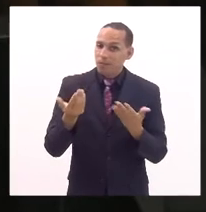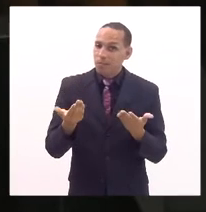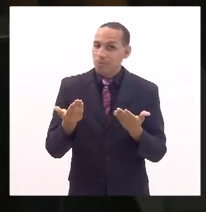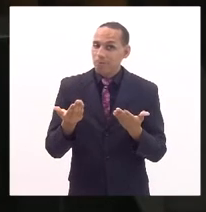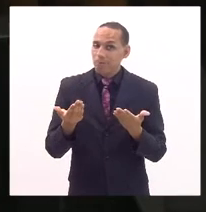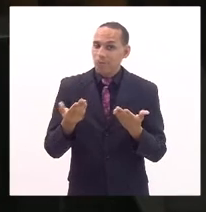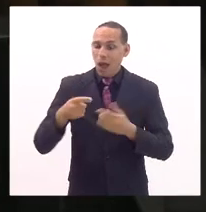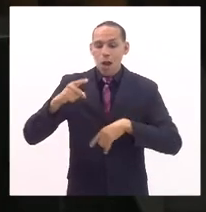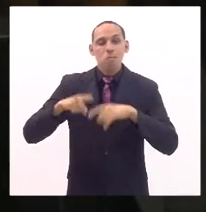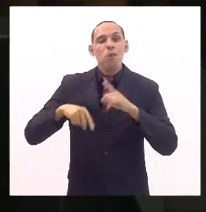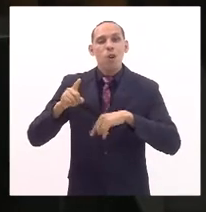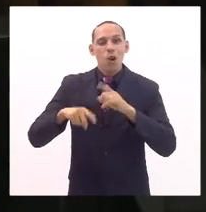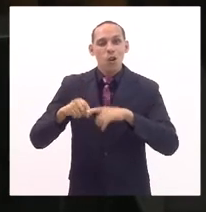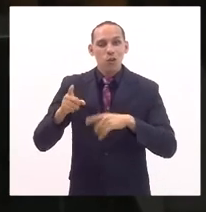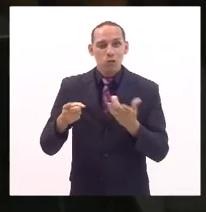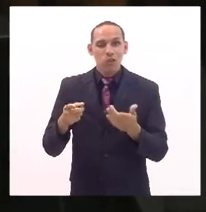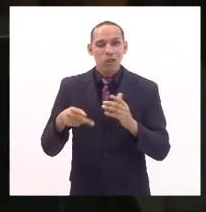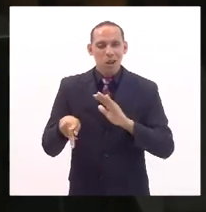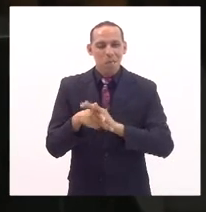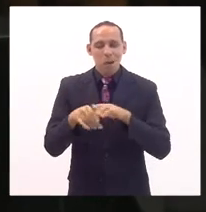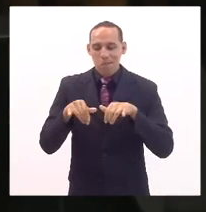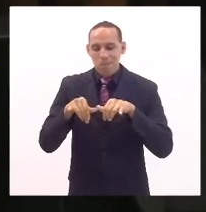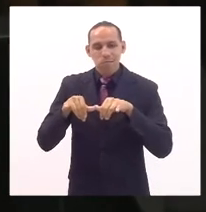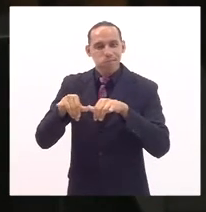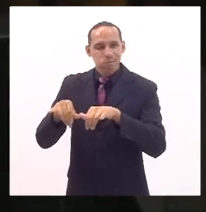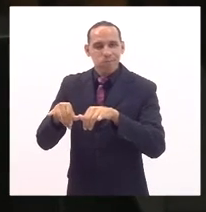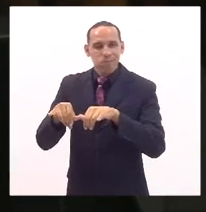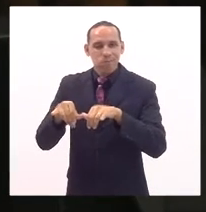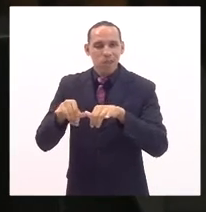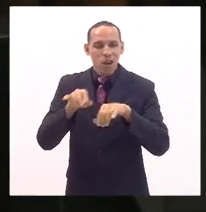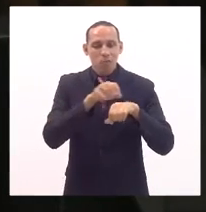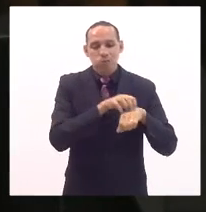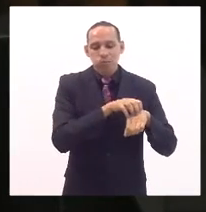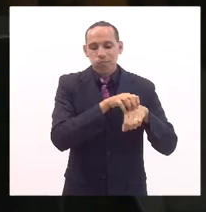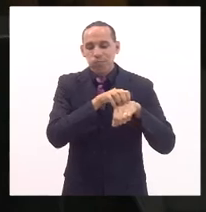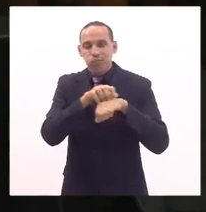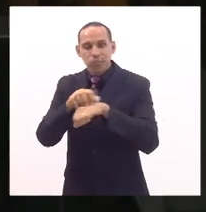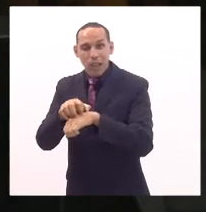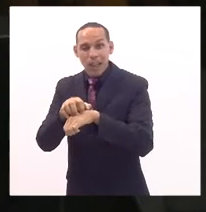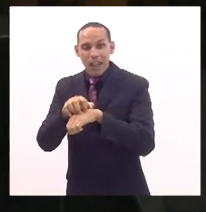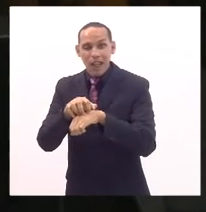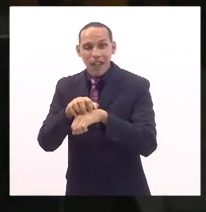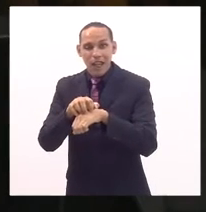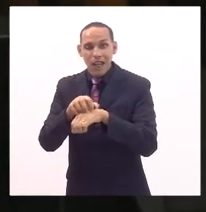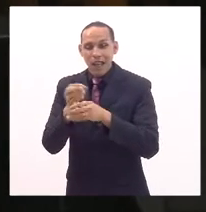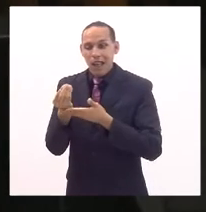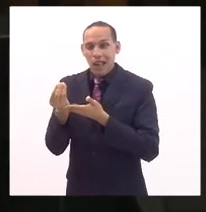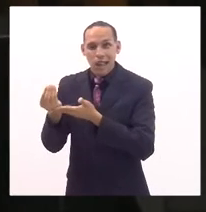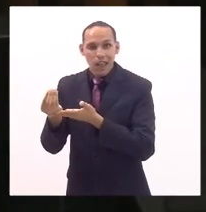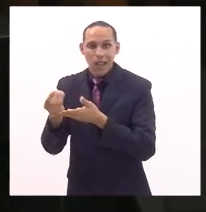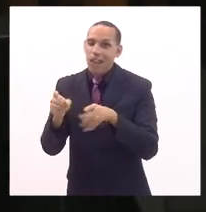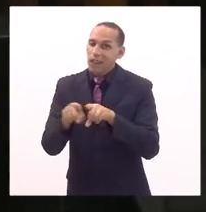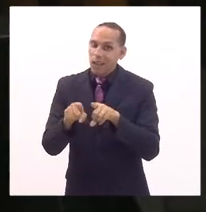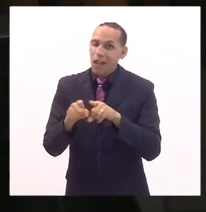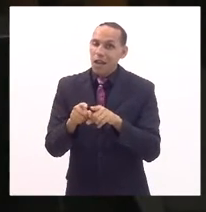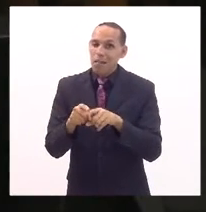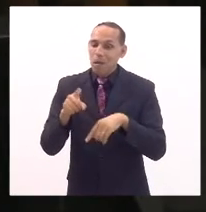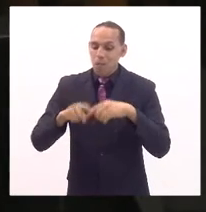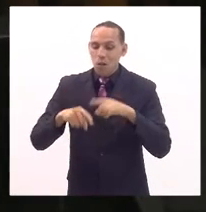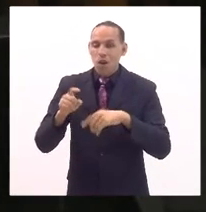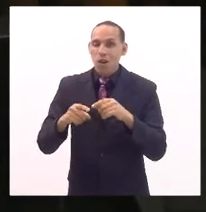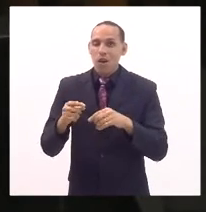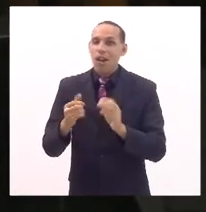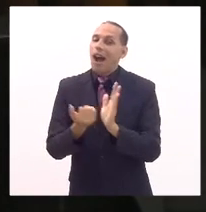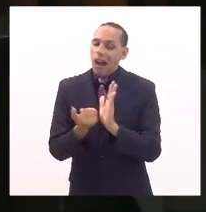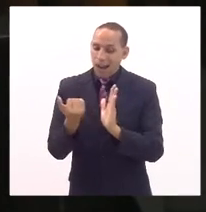é um produto que só vai colocar no mercado seja ele qual for vai subir de preço porque só tem que